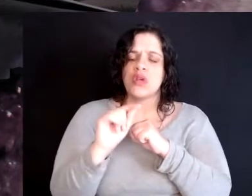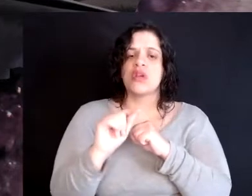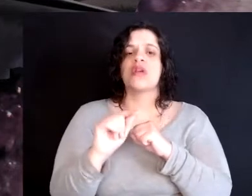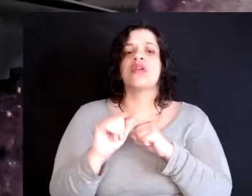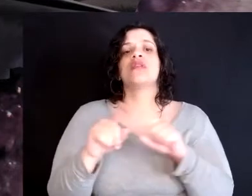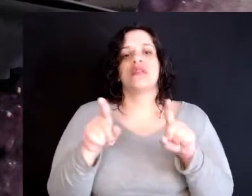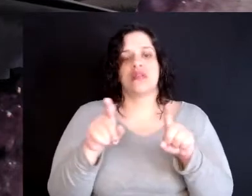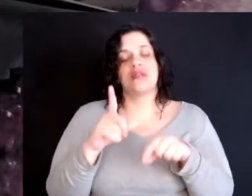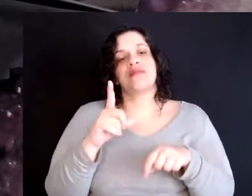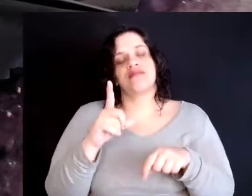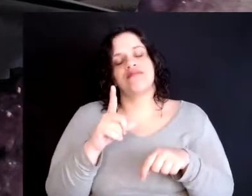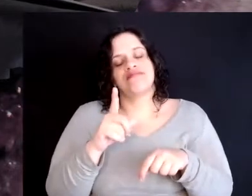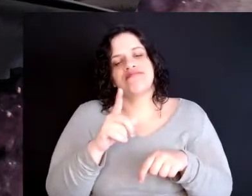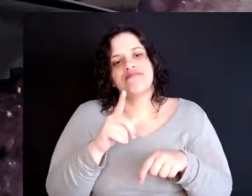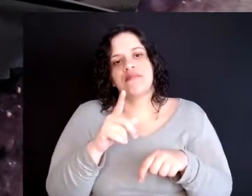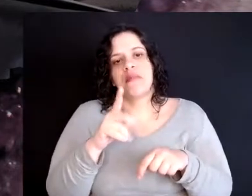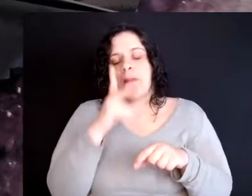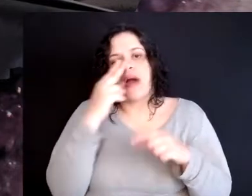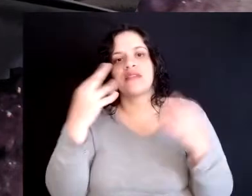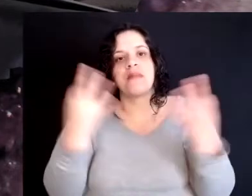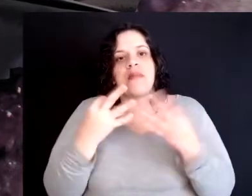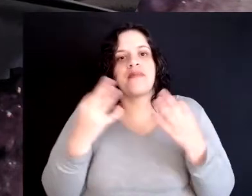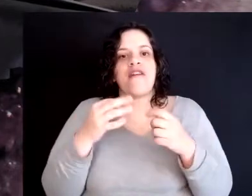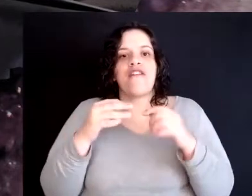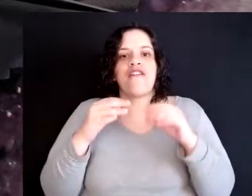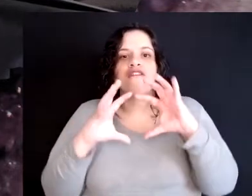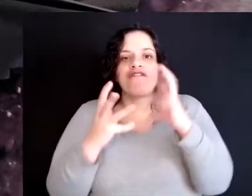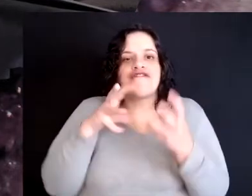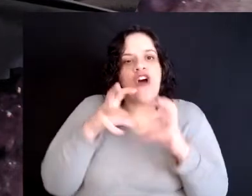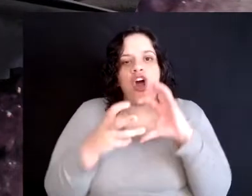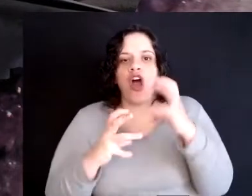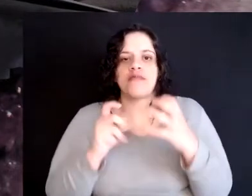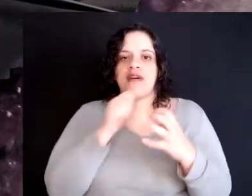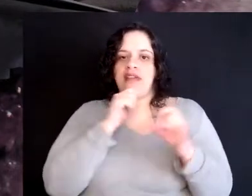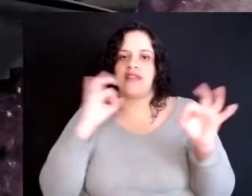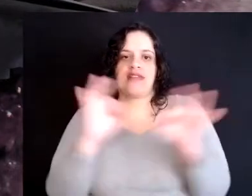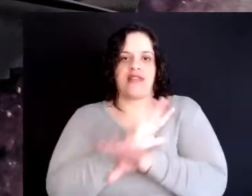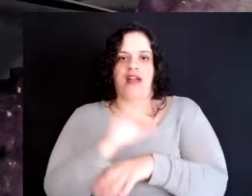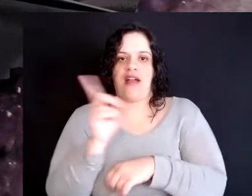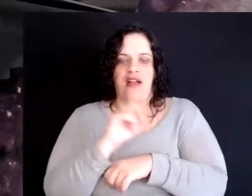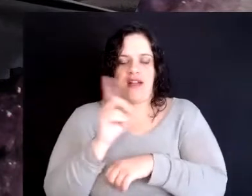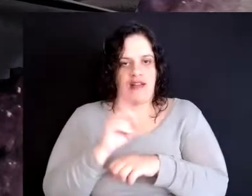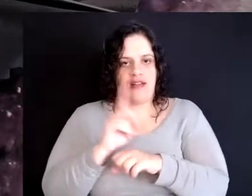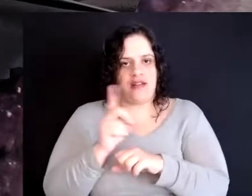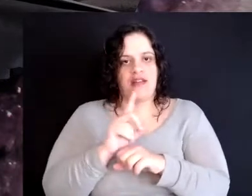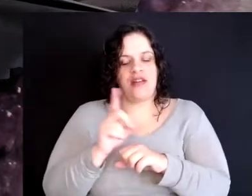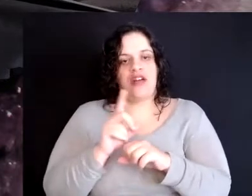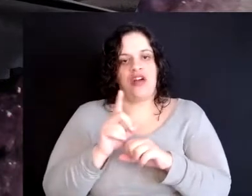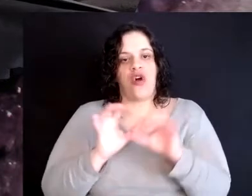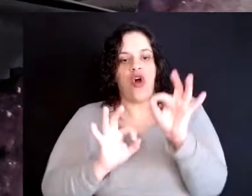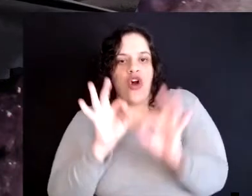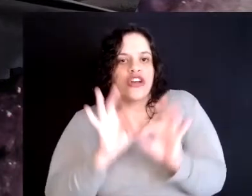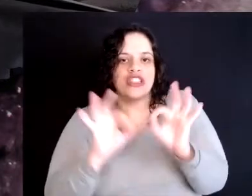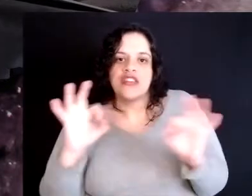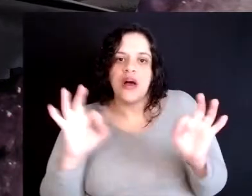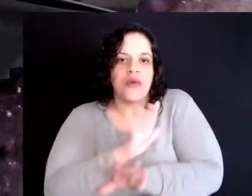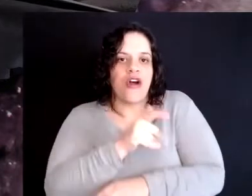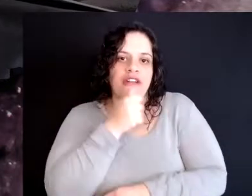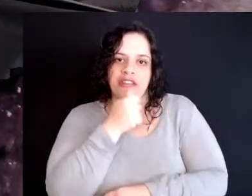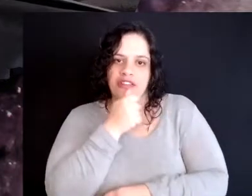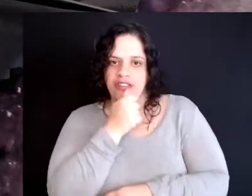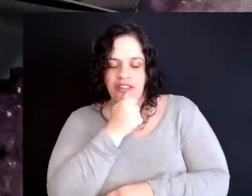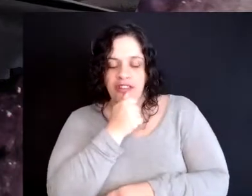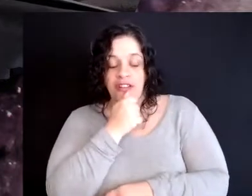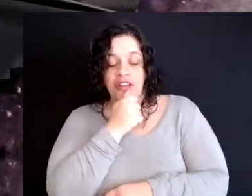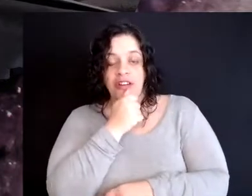tem um estado sem forma, porque não deu tempo dela ganhar a ordem dela. Simboliza o